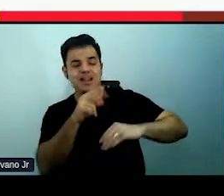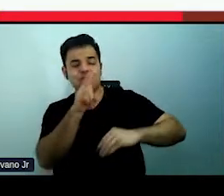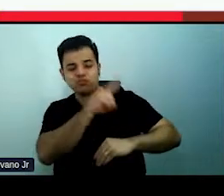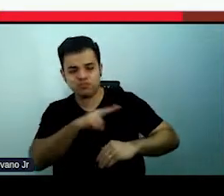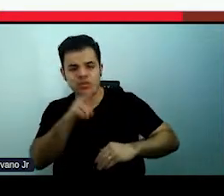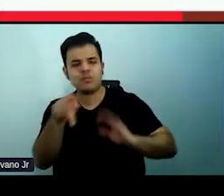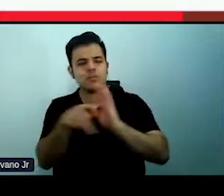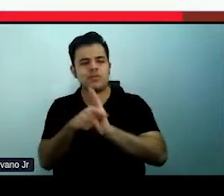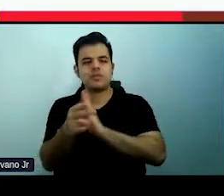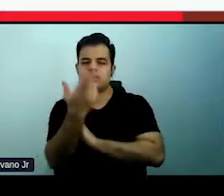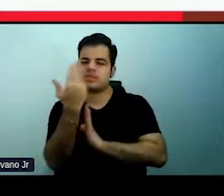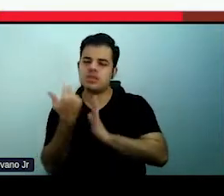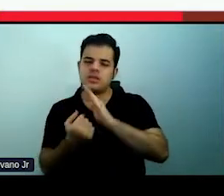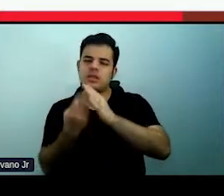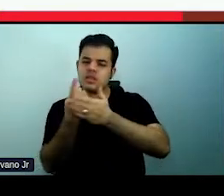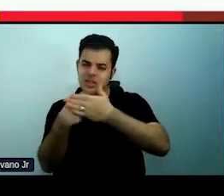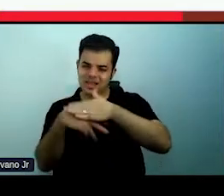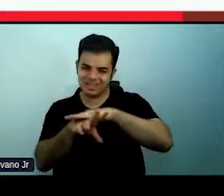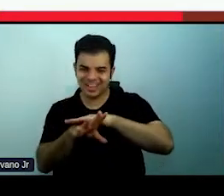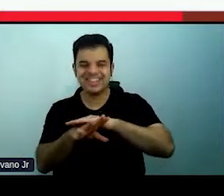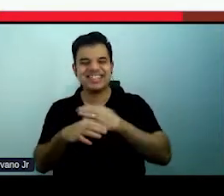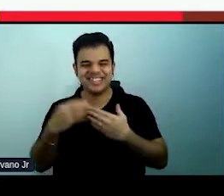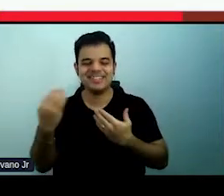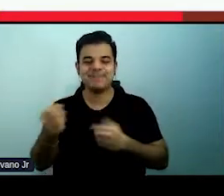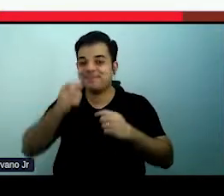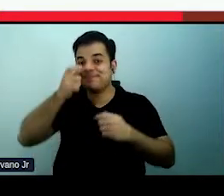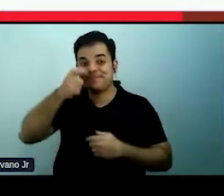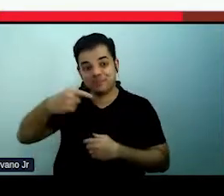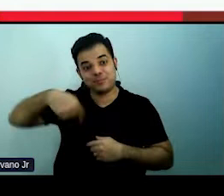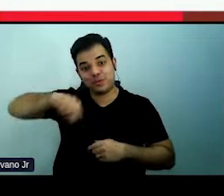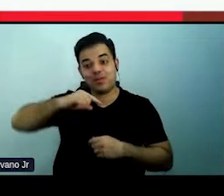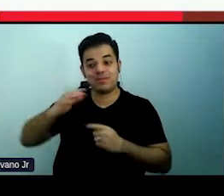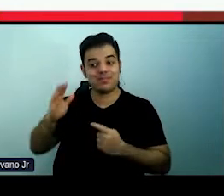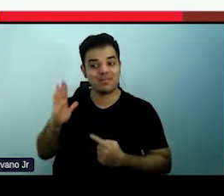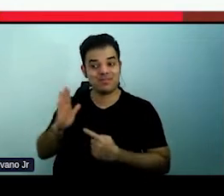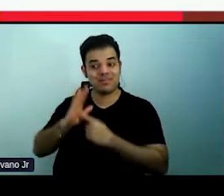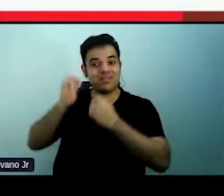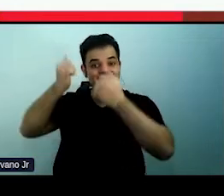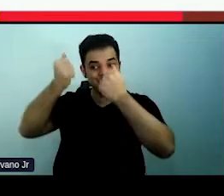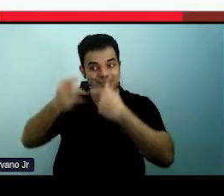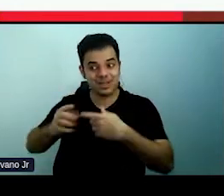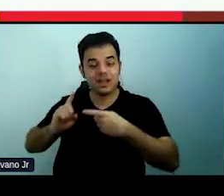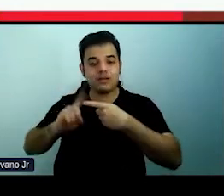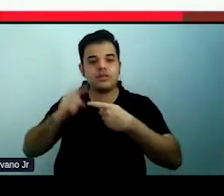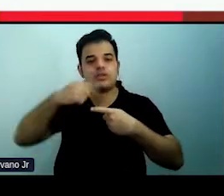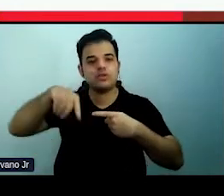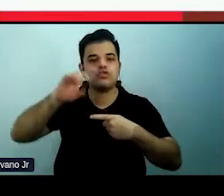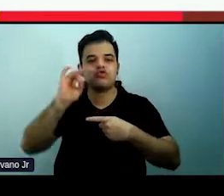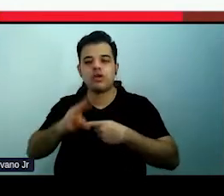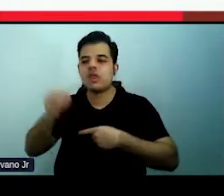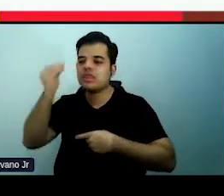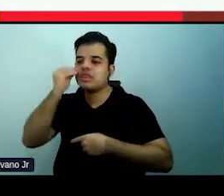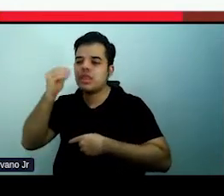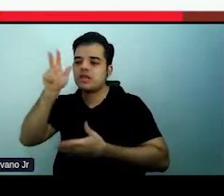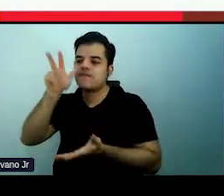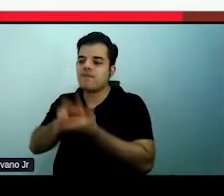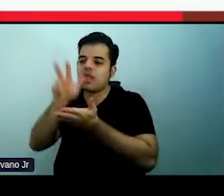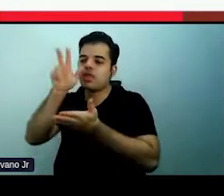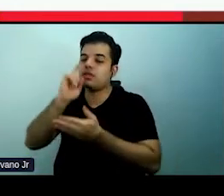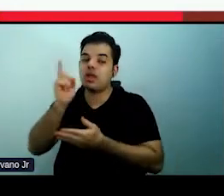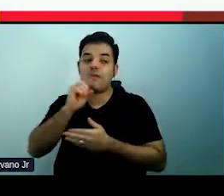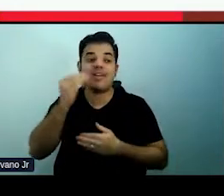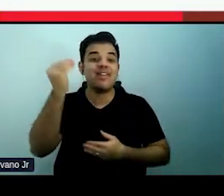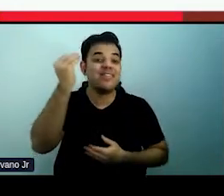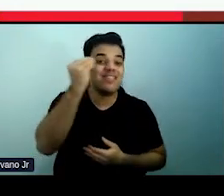com os desenhos. Então, é muito interessante aqui a gente pontuar que nós não levamos nada para teste para validar. Não, nós levamos